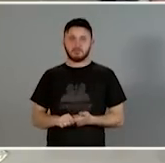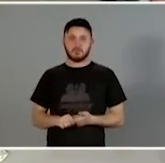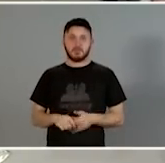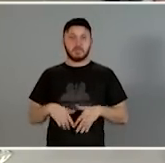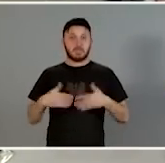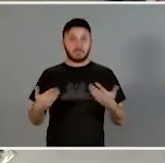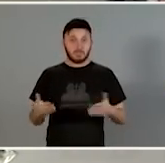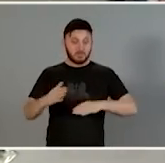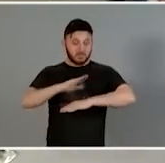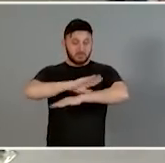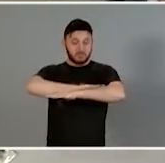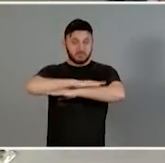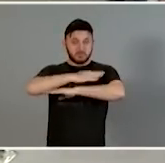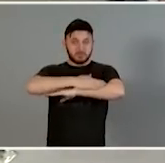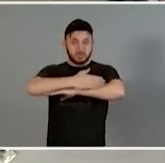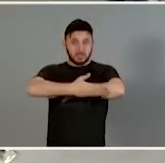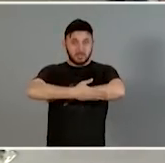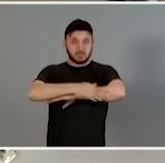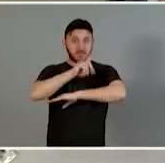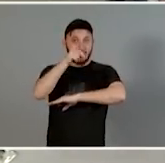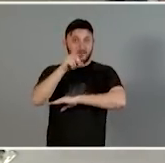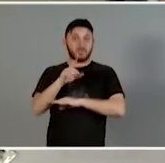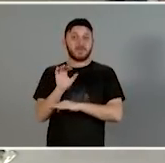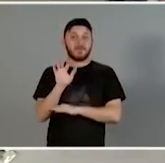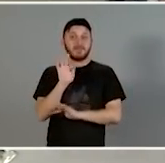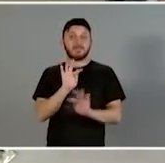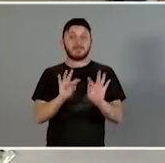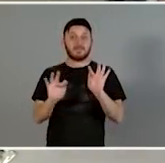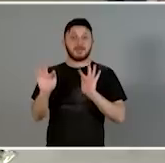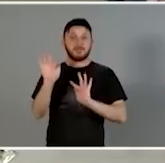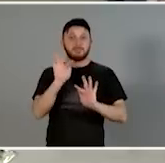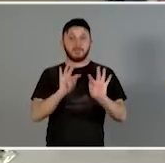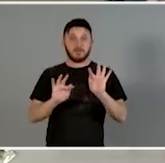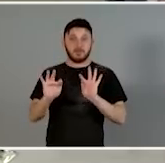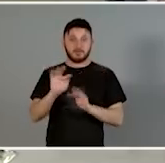Então o gesso é terapêutico.